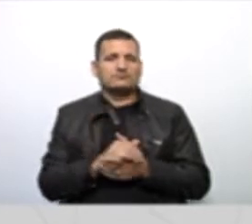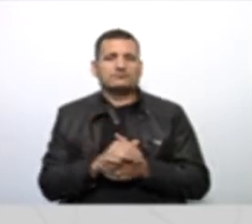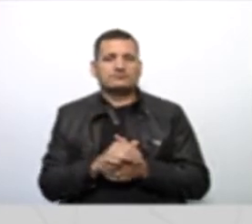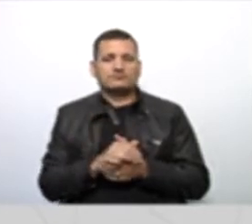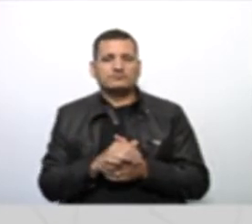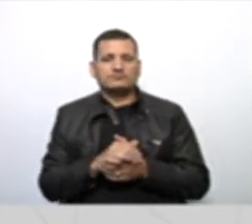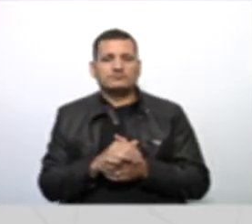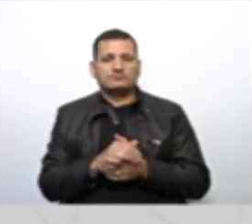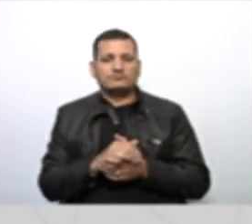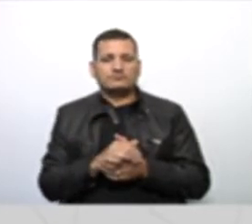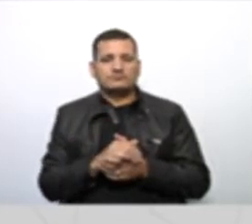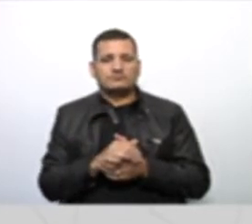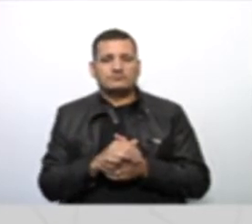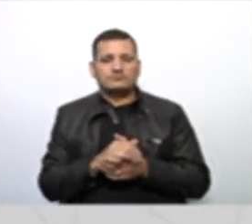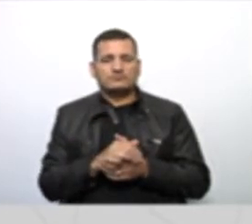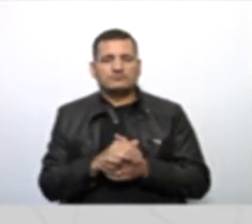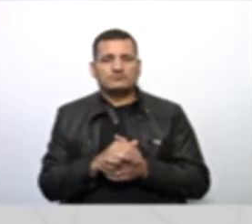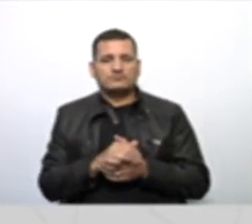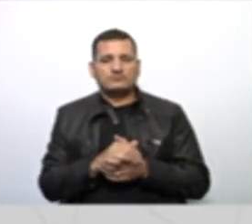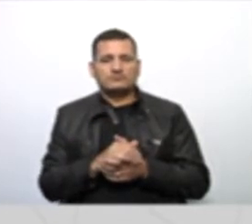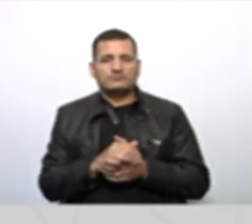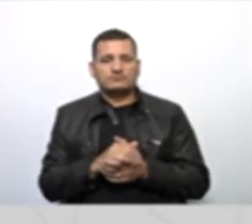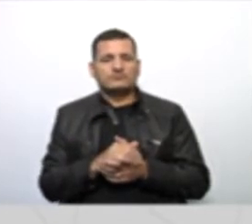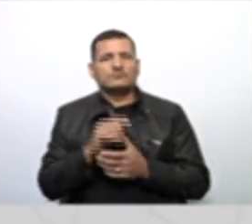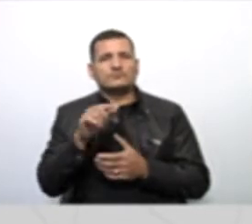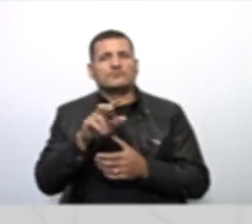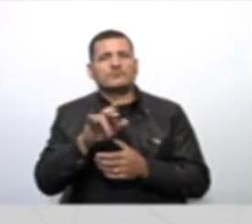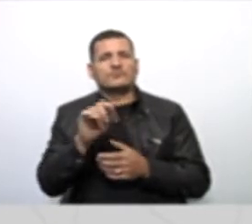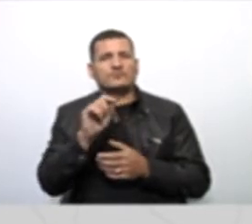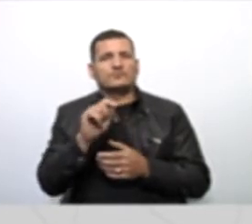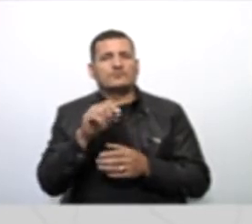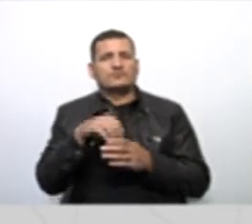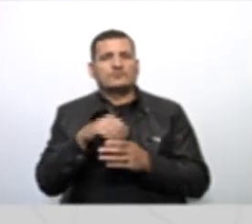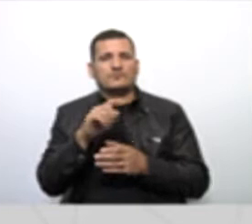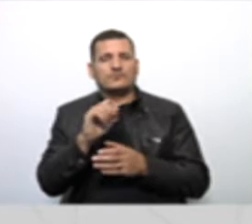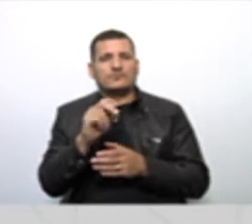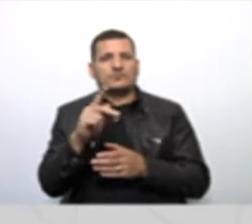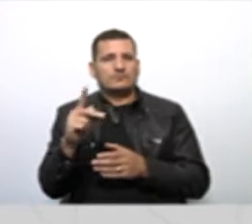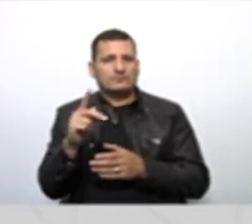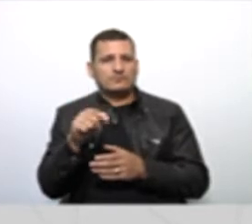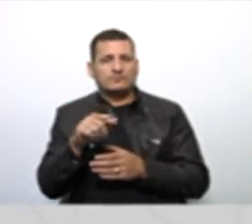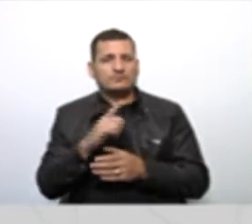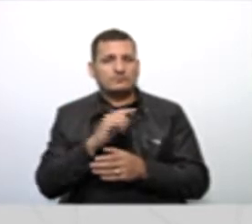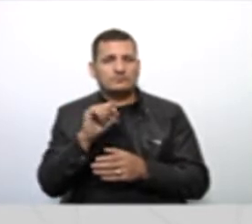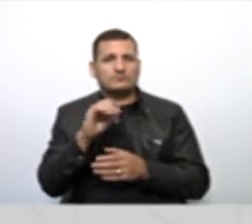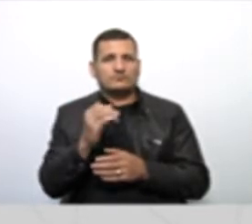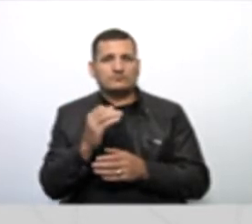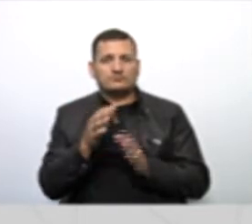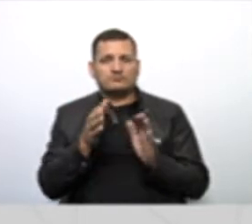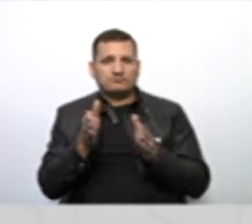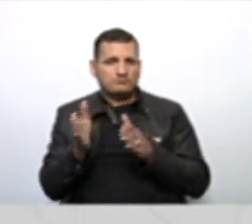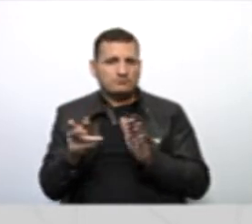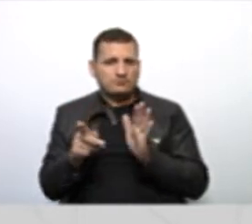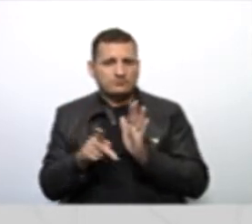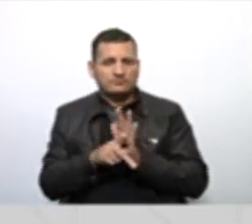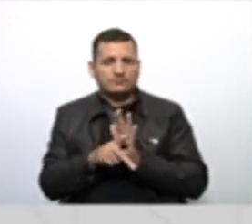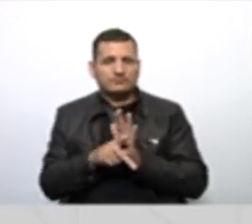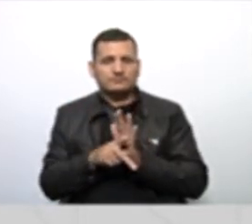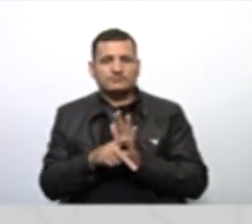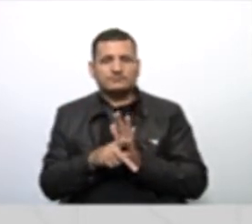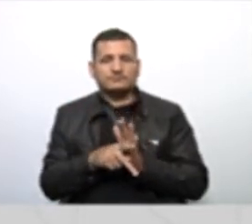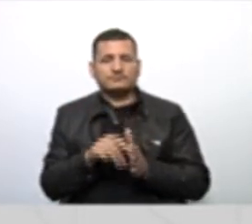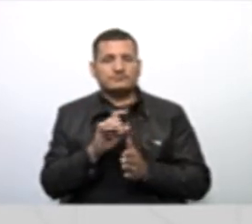Nunca fiz o teste, mas funciona. E ele vai rodar o aplicativo lá. Então, ele é desenvolvido para plataformas específicas, para